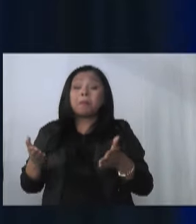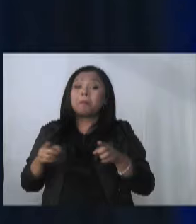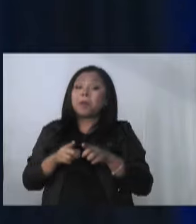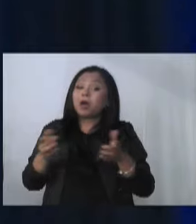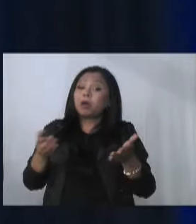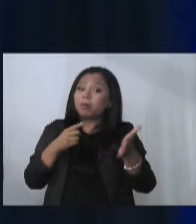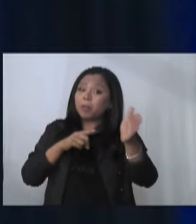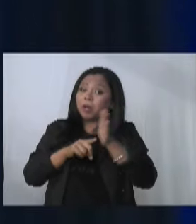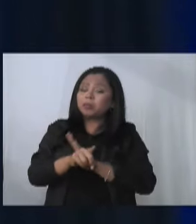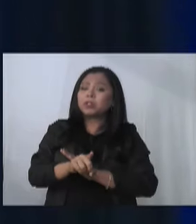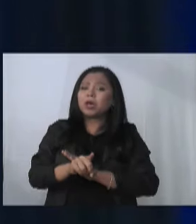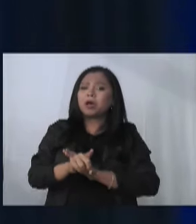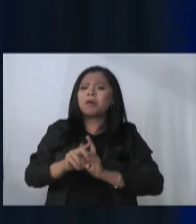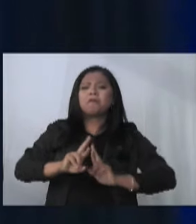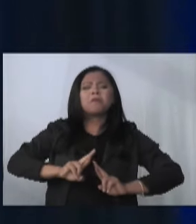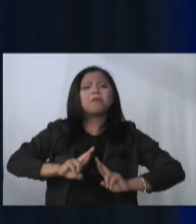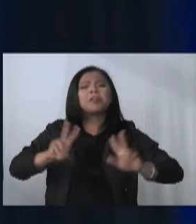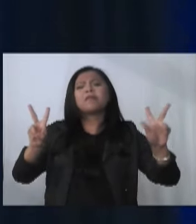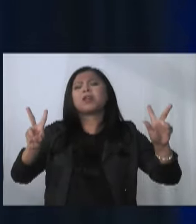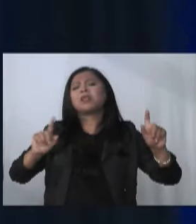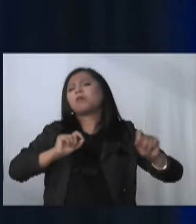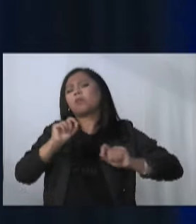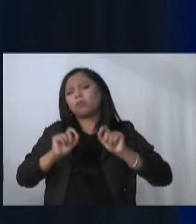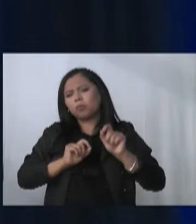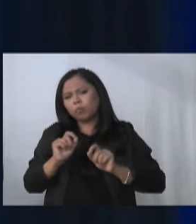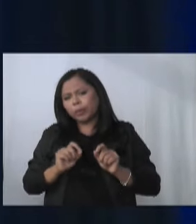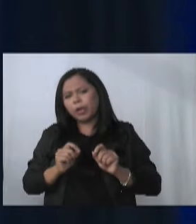seu governo quanto à geração de renda e moradia?